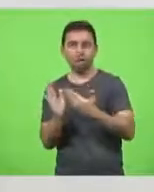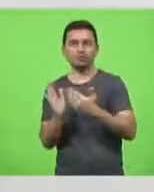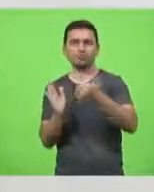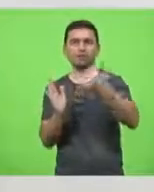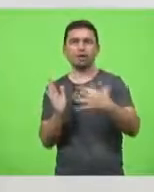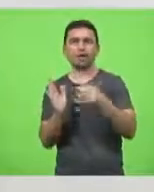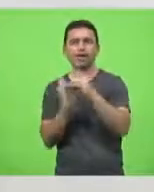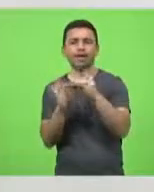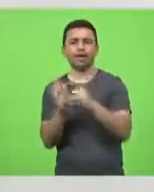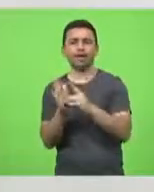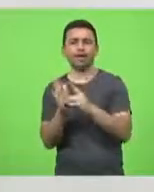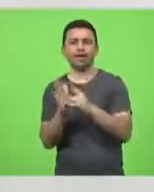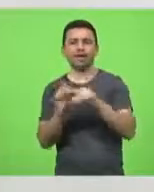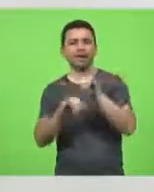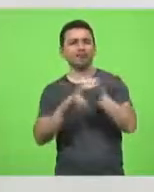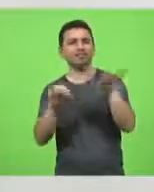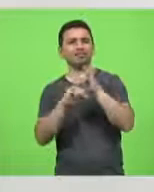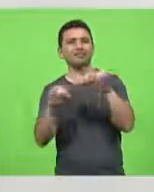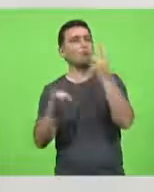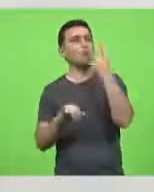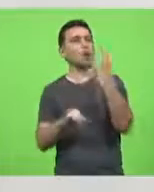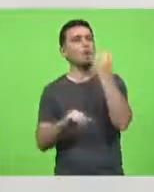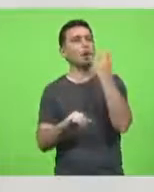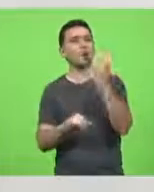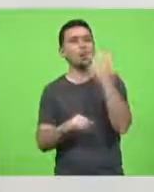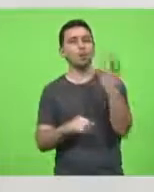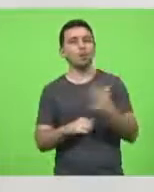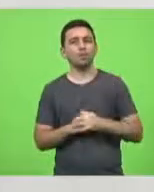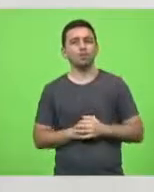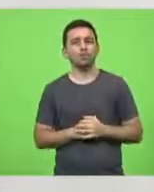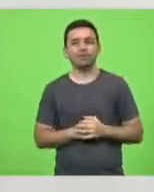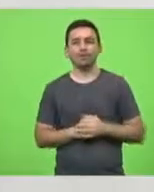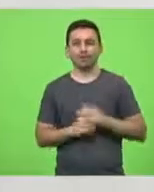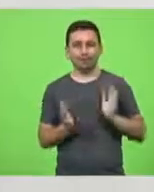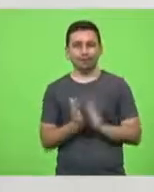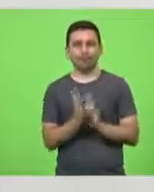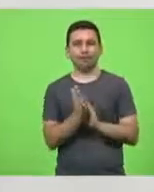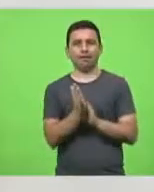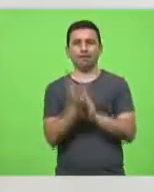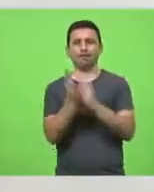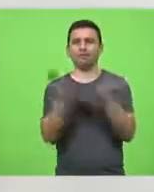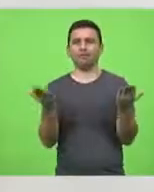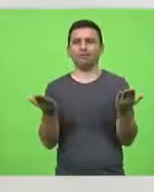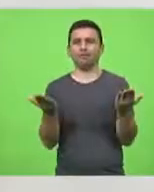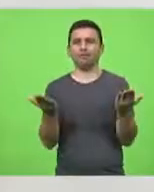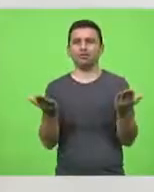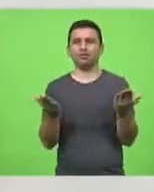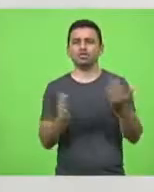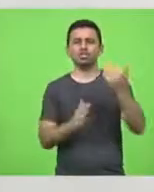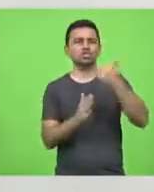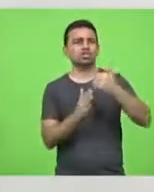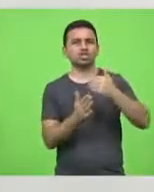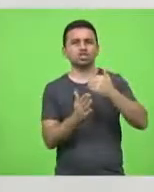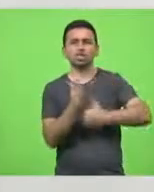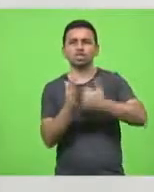assim. INSS lixo comemorando medidas desse tipo, que desemprega as pessoas.